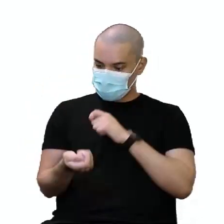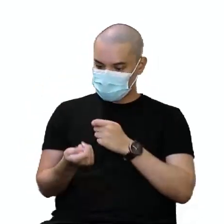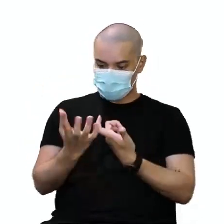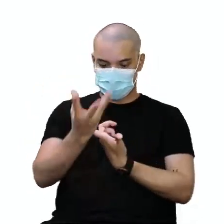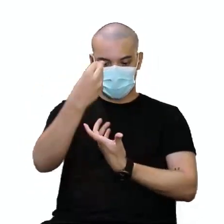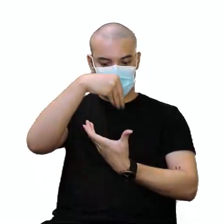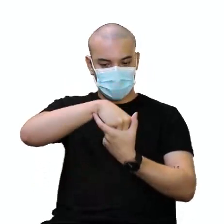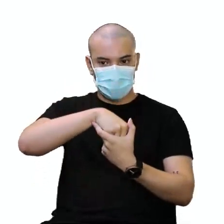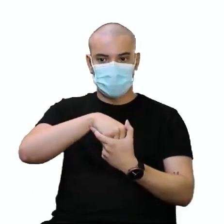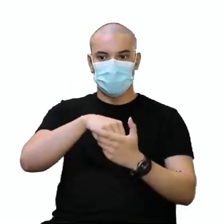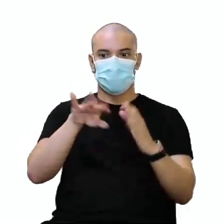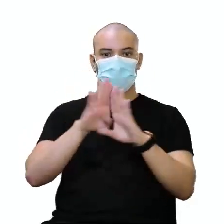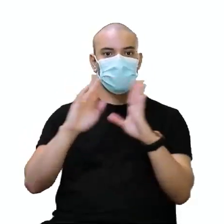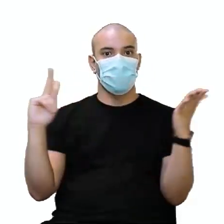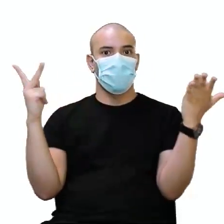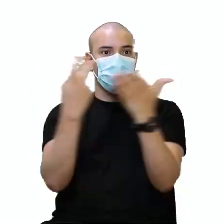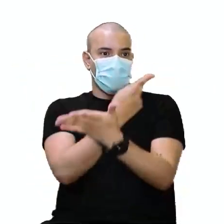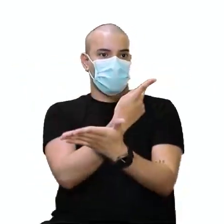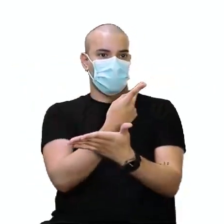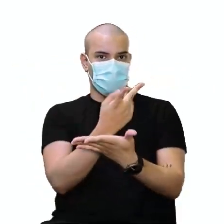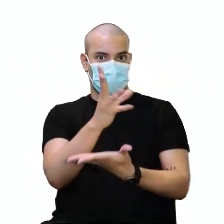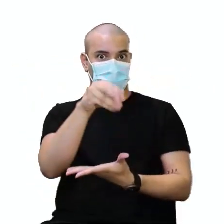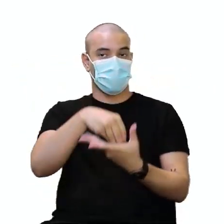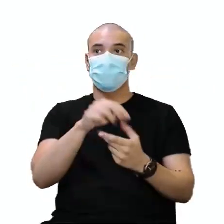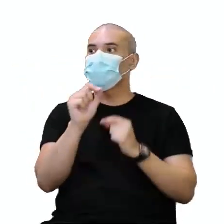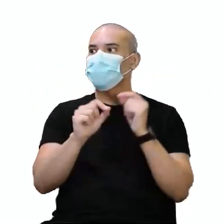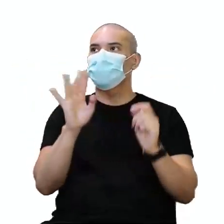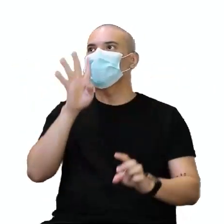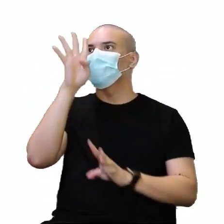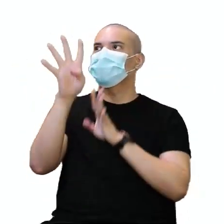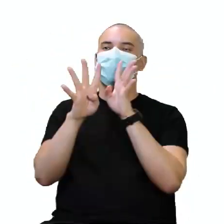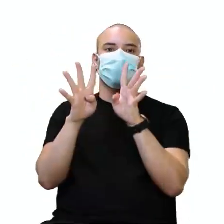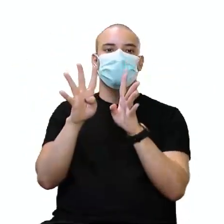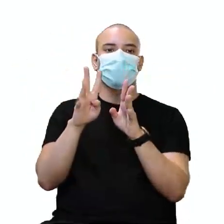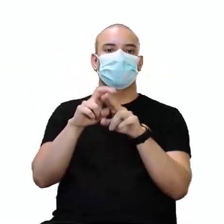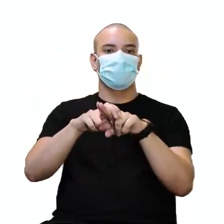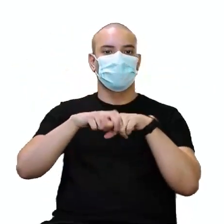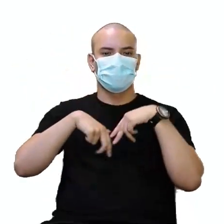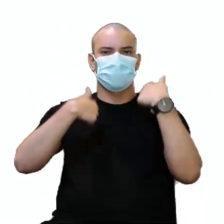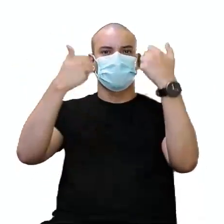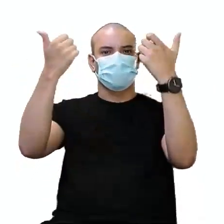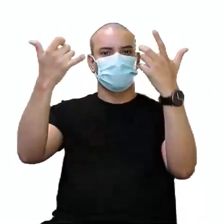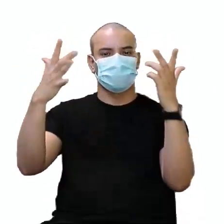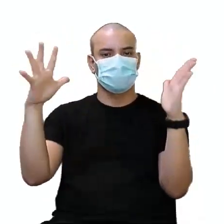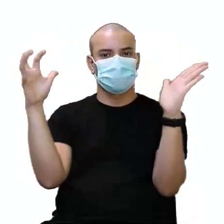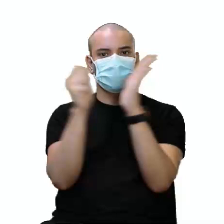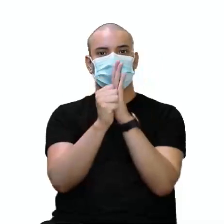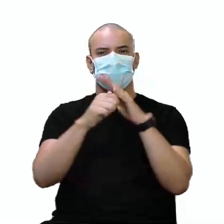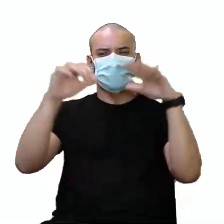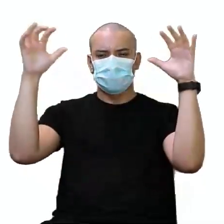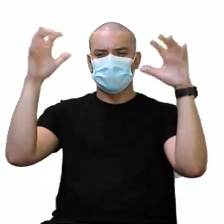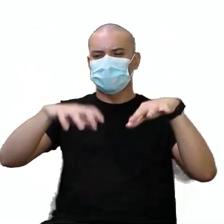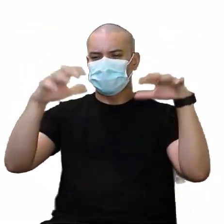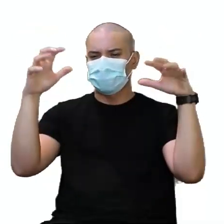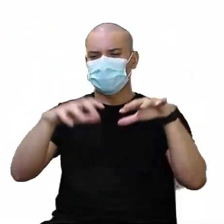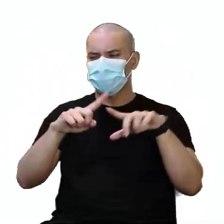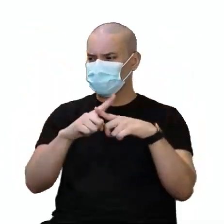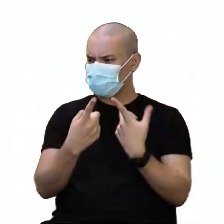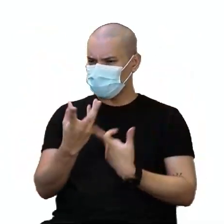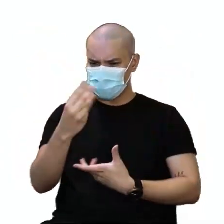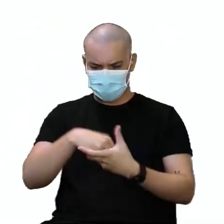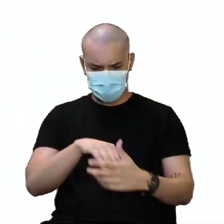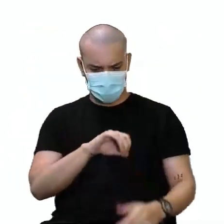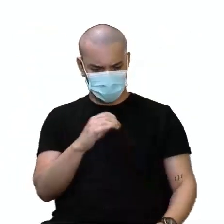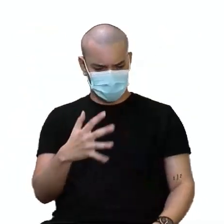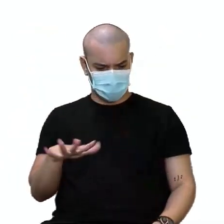soterramento e eventos catastróficos. E aí a gente tem registros de tempestades. Ah, professora, mas eles estavam no fundo dos oceanos. Pois